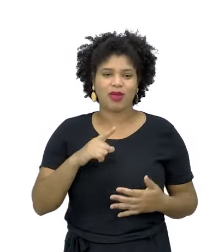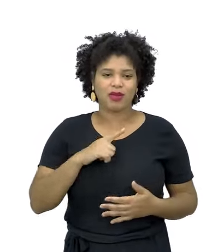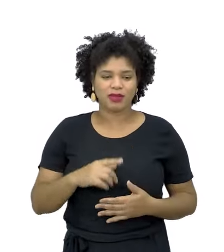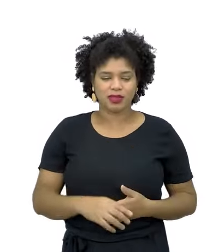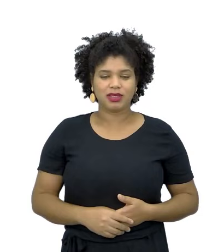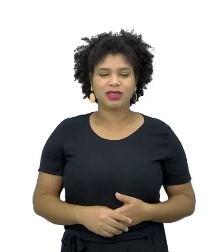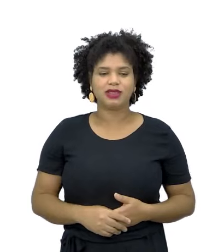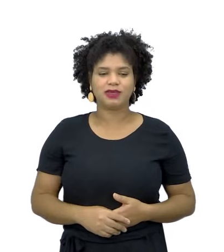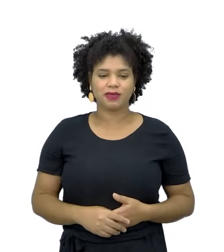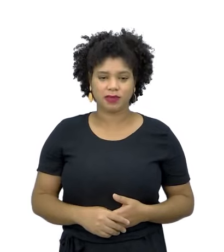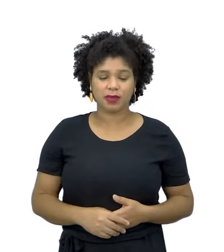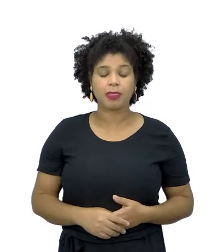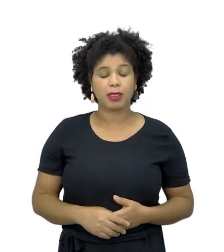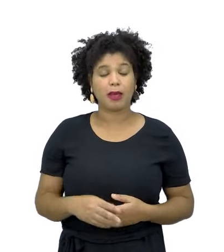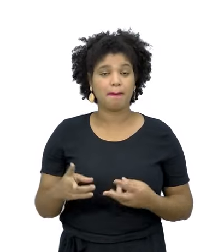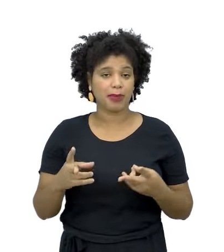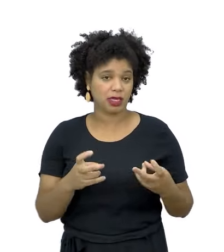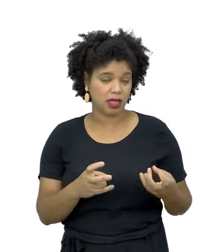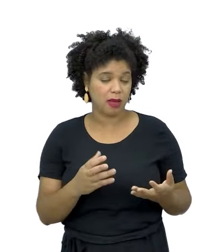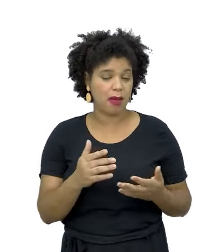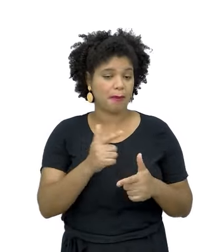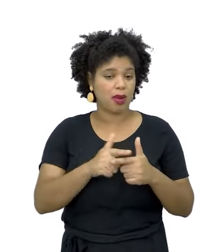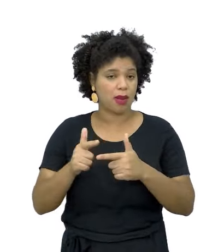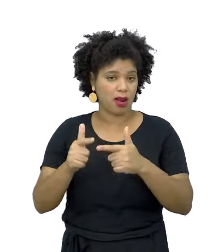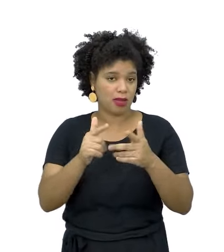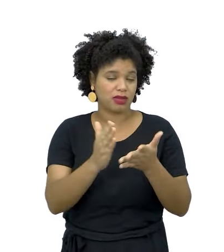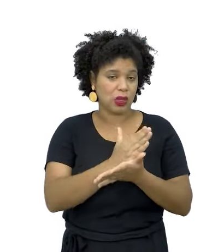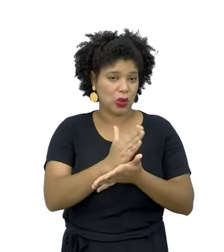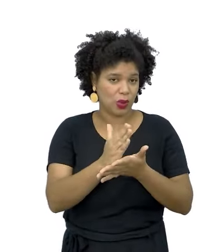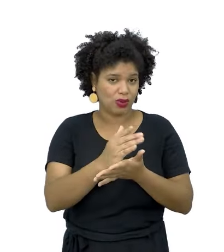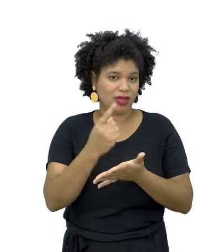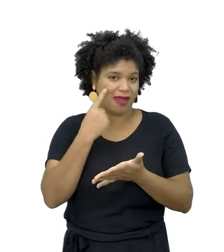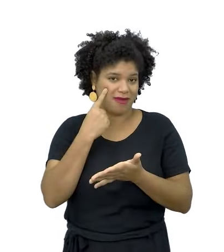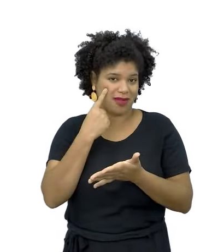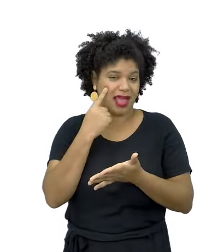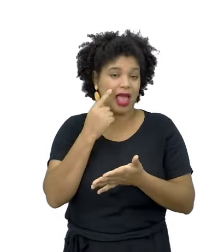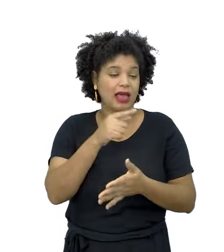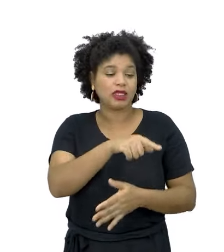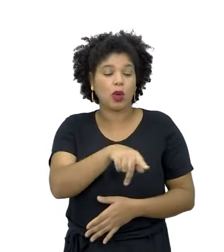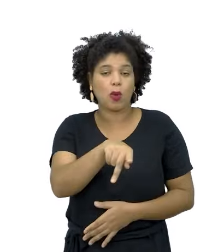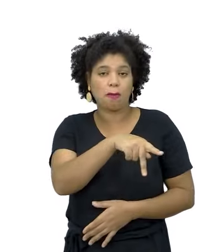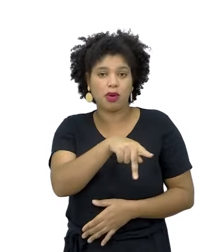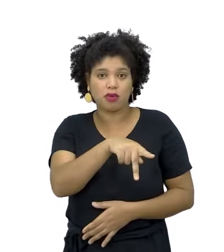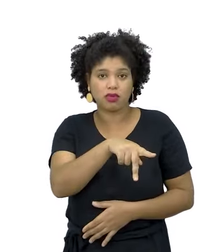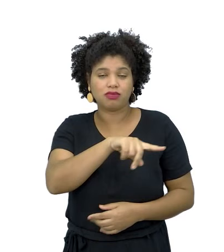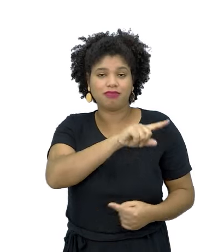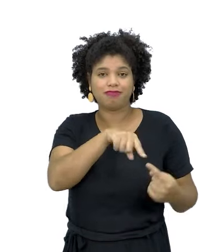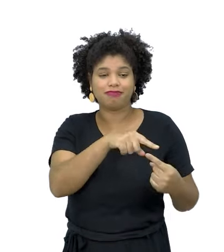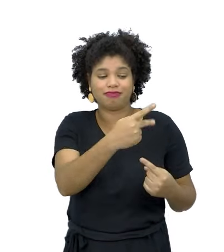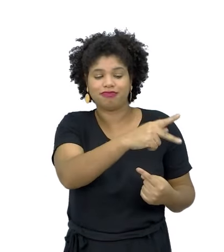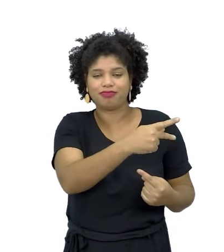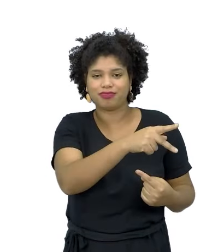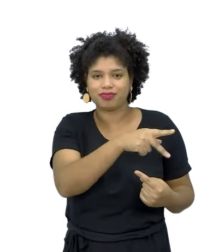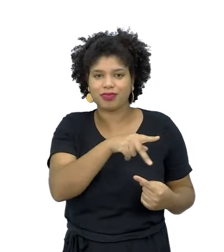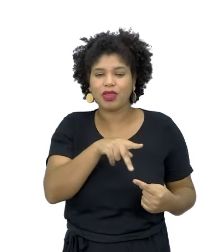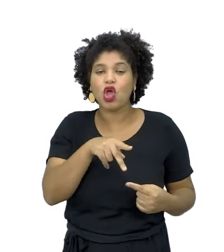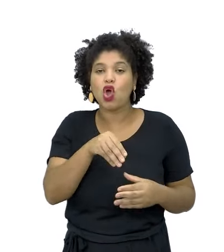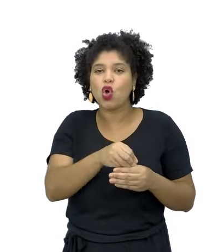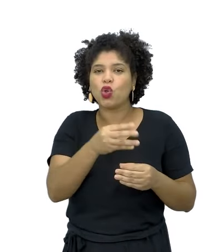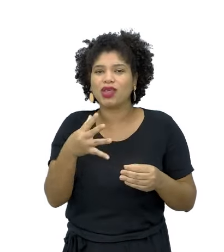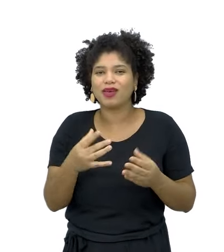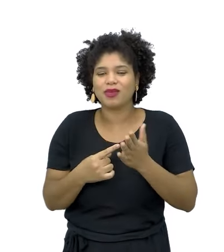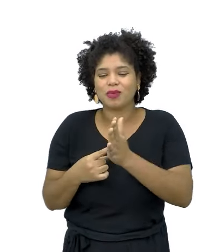através das resoluções do problema. Então, cabe aí ao professor fazer essa formalização do